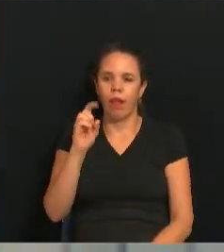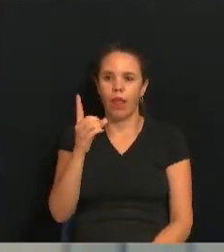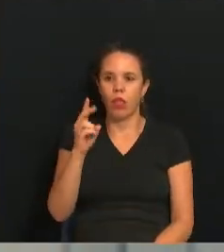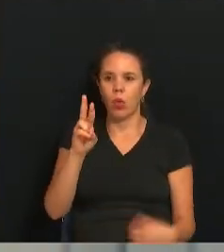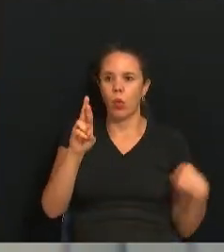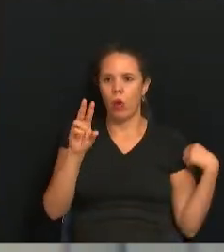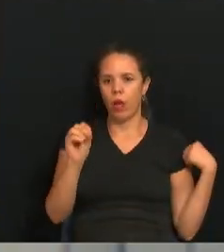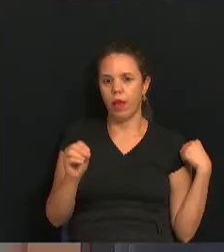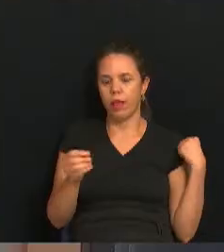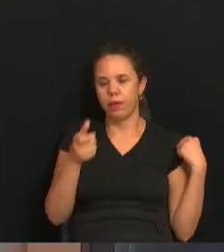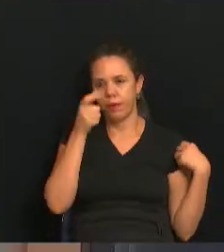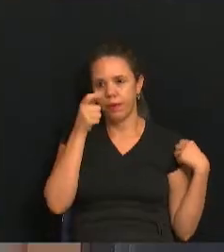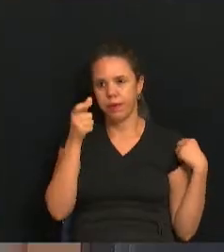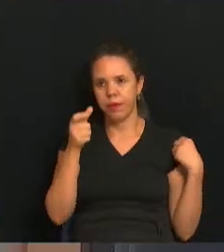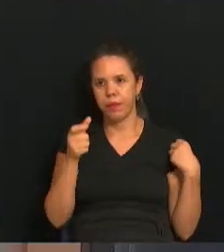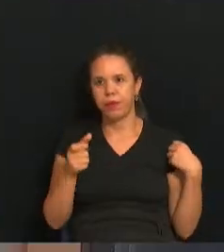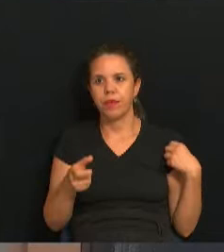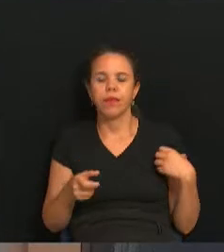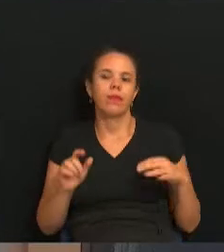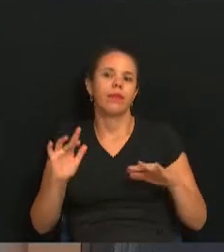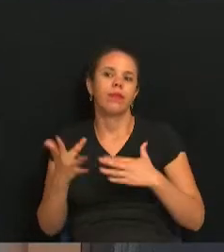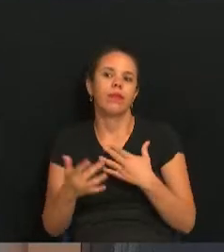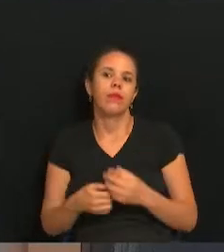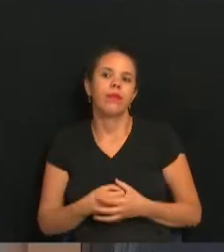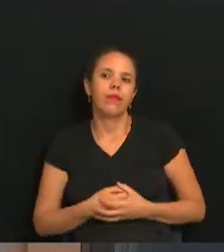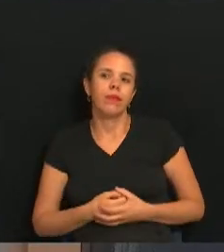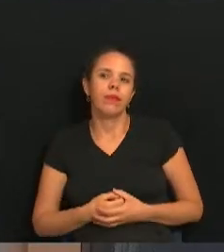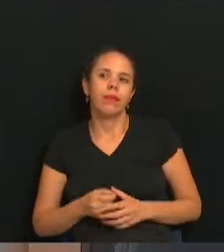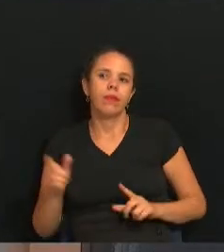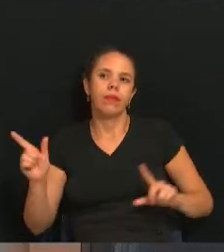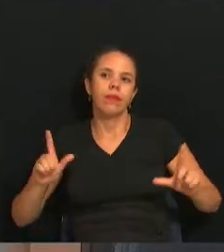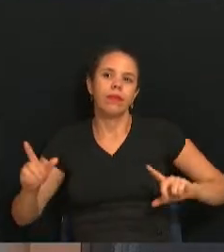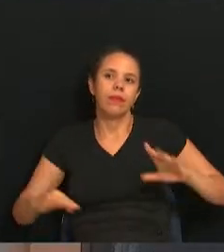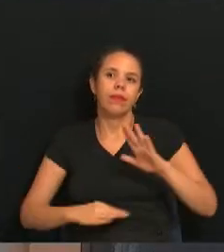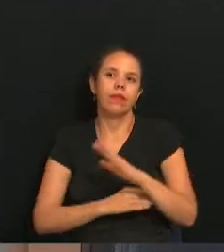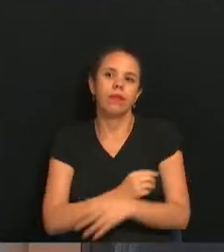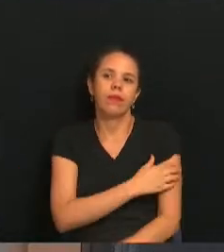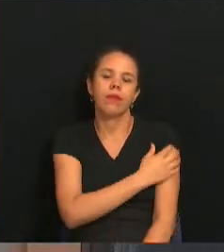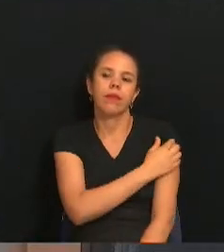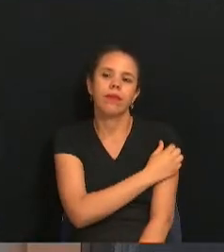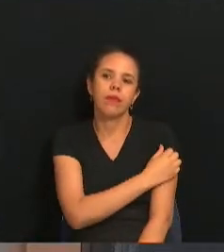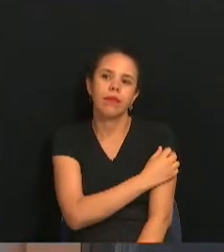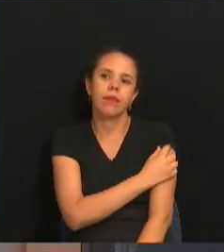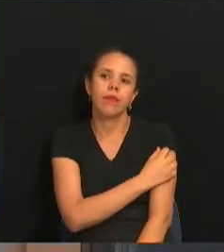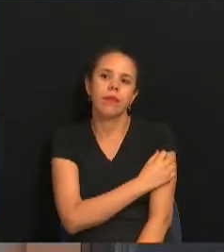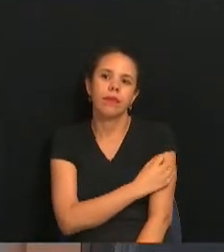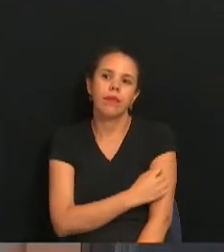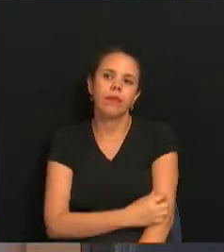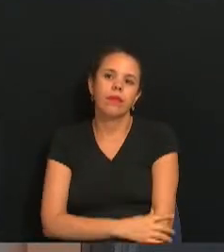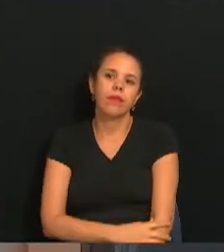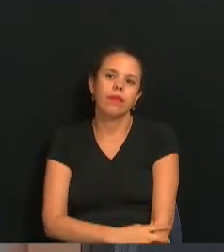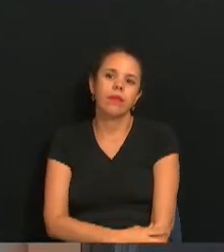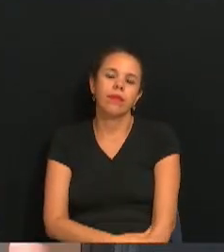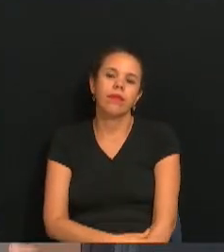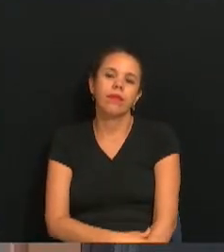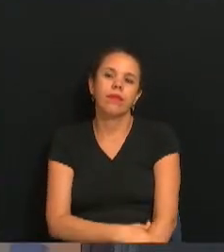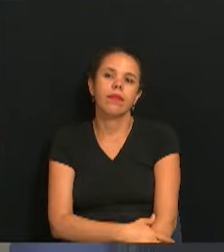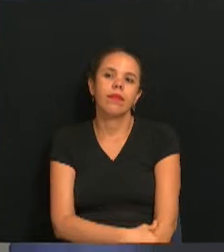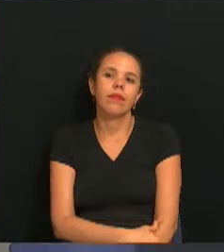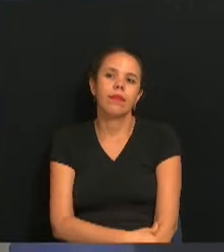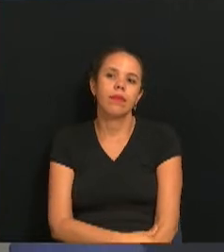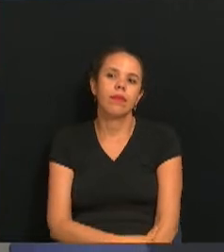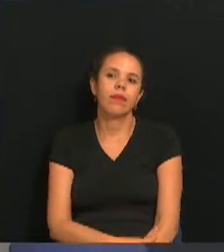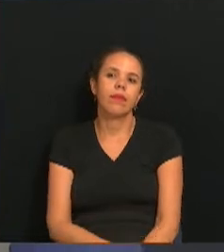que nos assistem através das redes sociais e através da TV Câmara. Meu muito bom dia a todos. Essa Comissão Especial